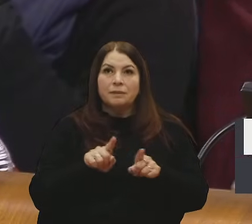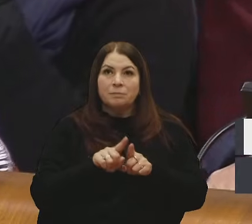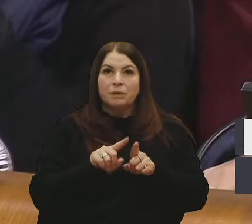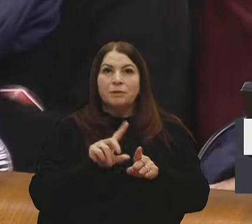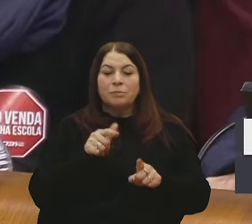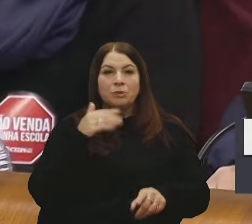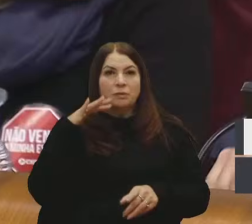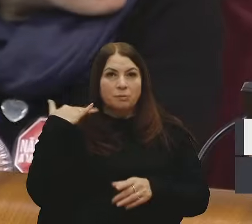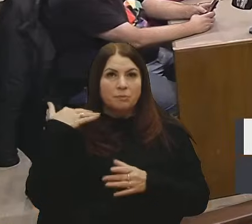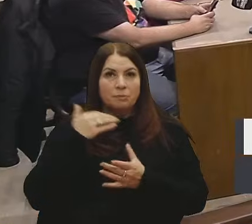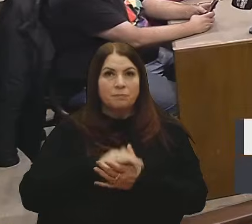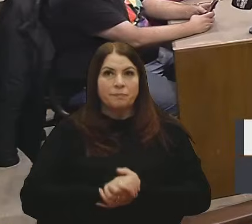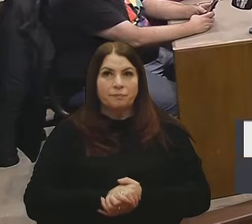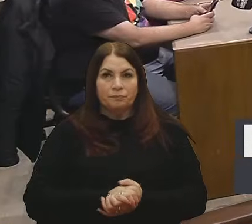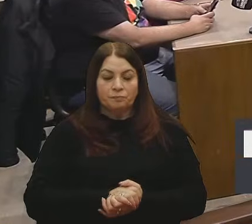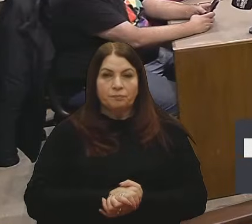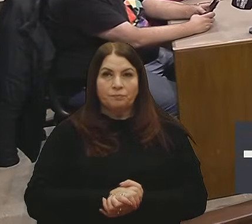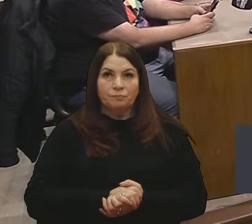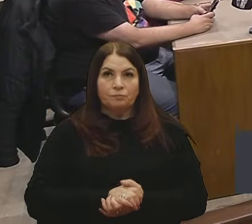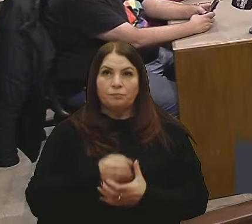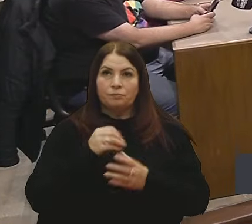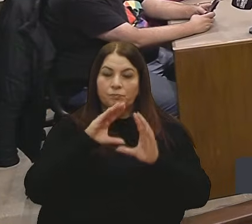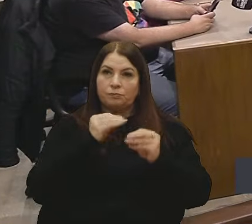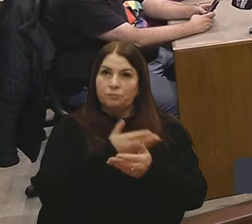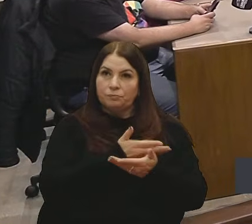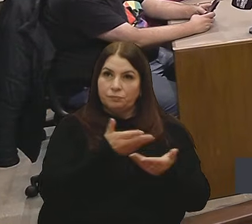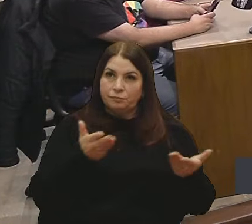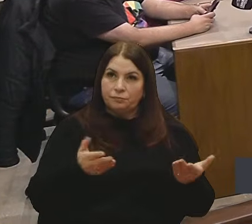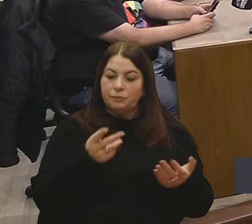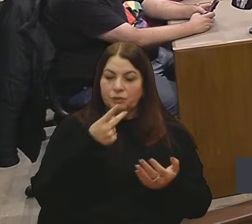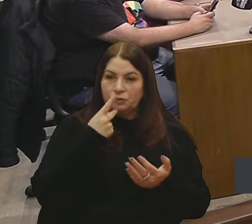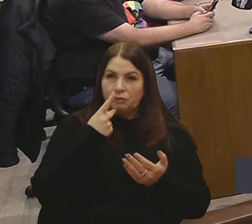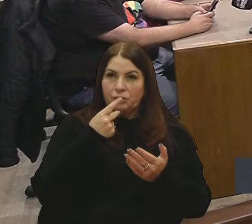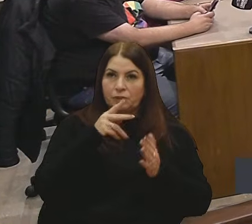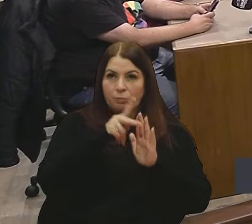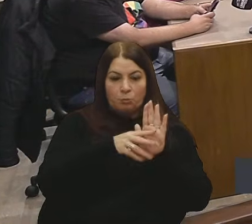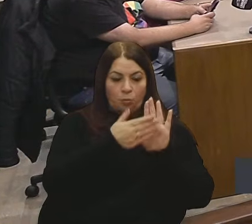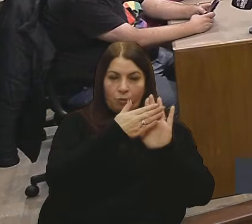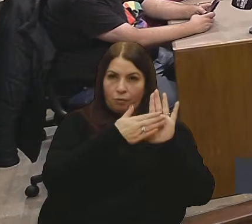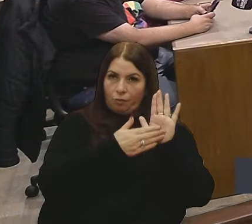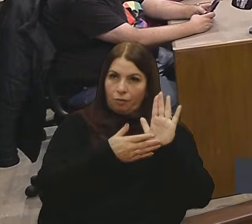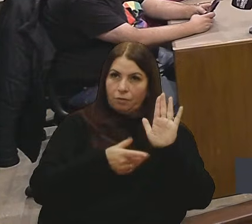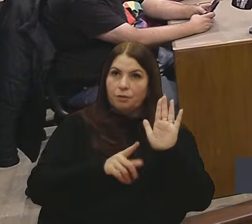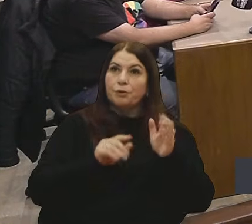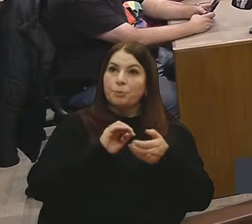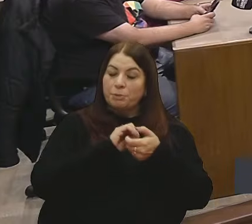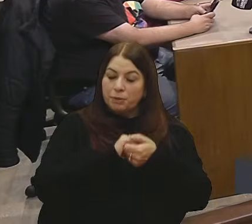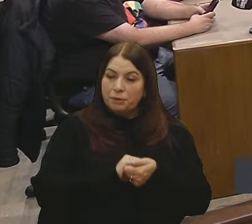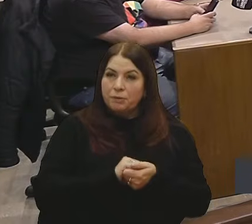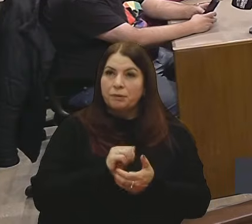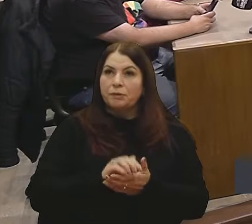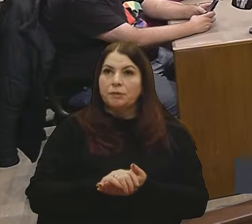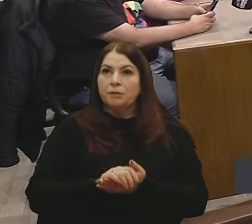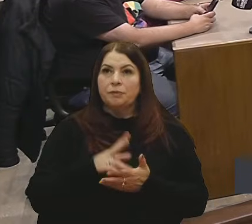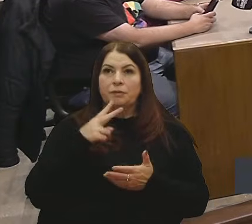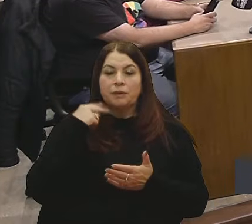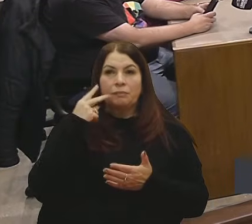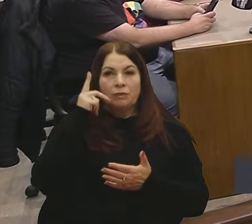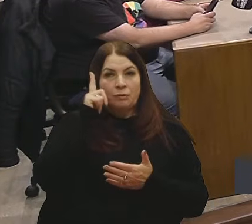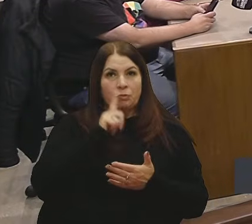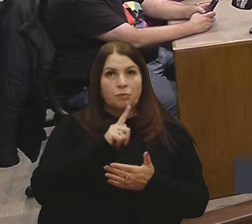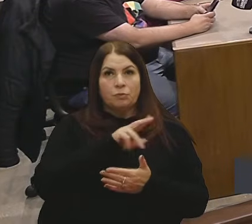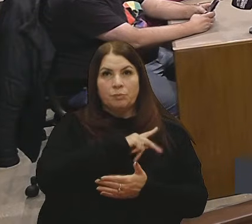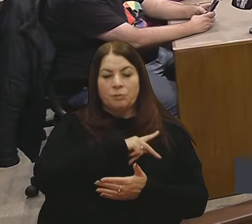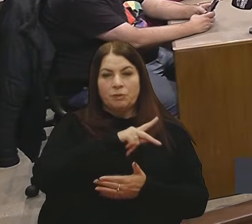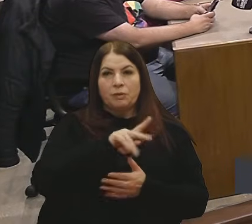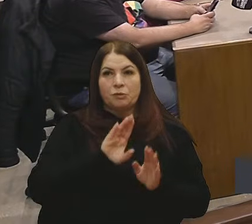vereadora Andressa Marques. Boa noite a todos já citados pelo protocolo. Cumprimentando ao vereador Lucas, que é